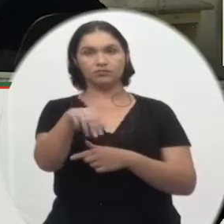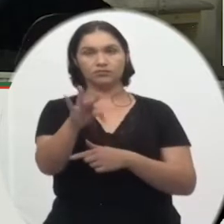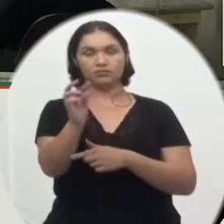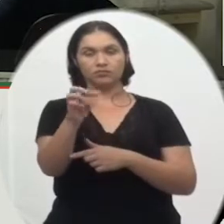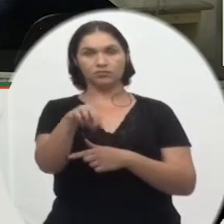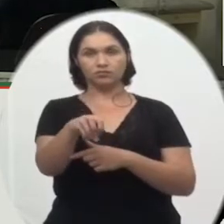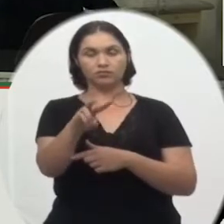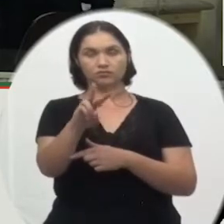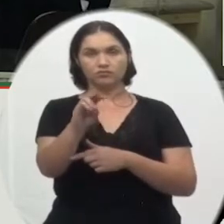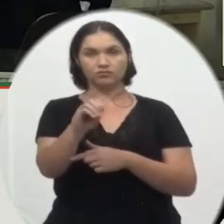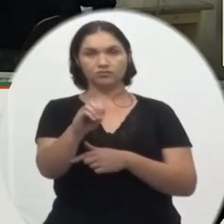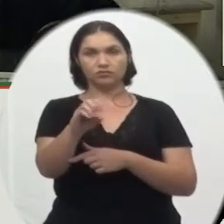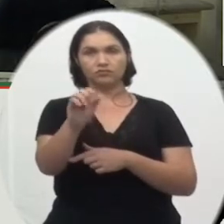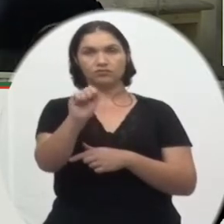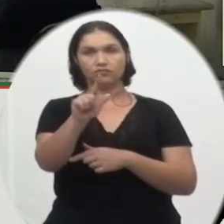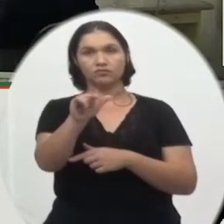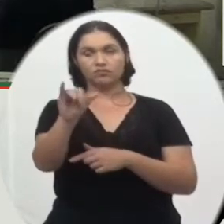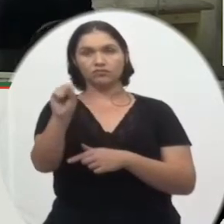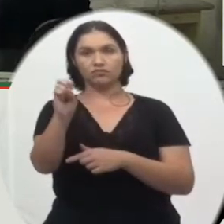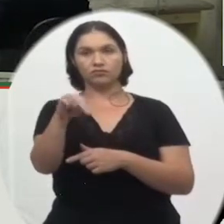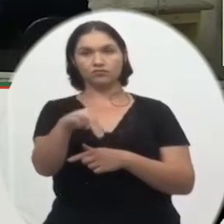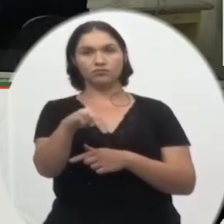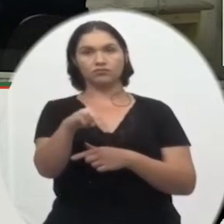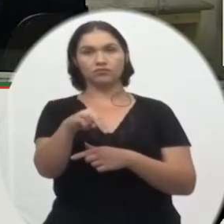Manuel, Alisson Pires,